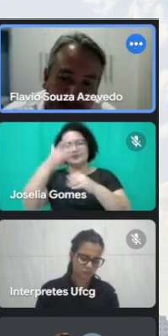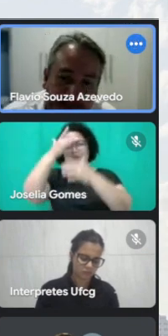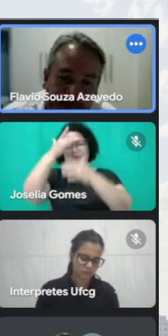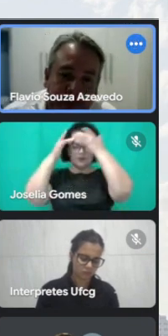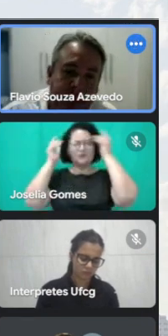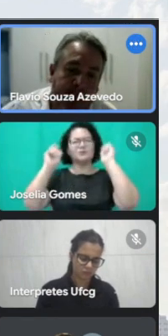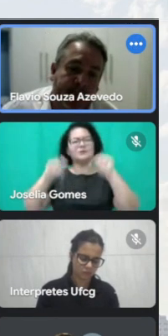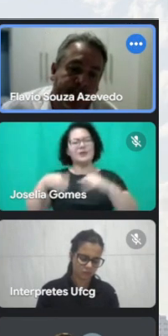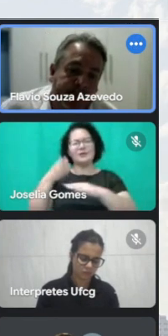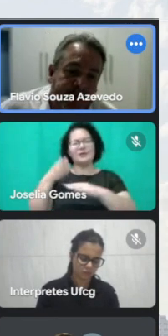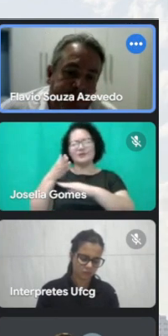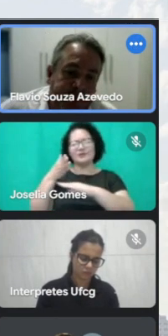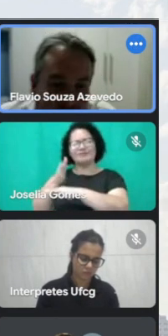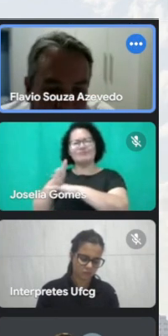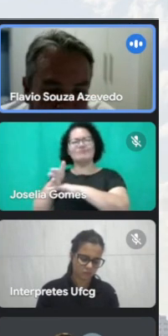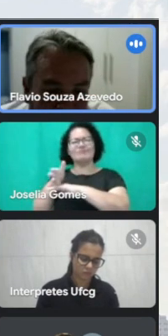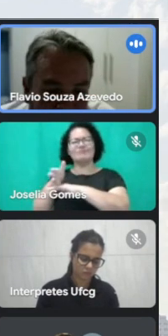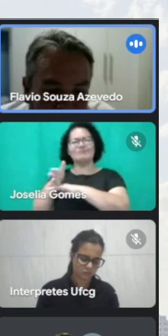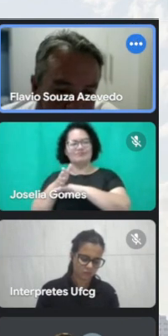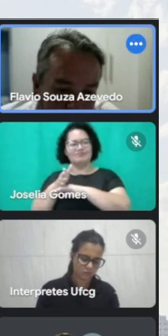pessoas.